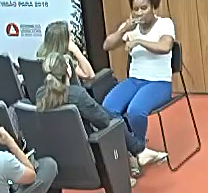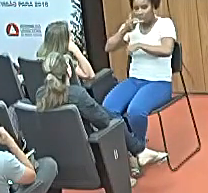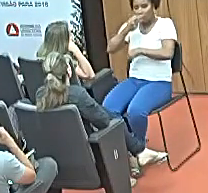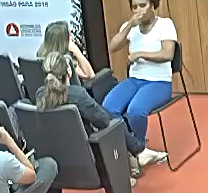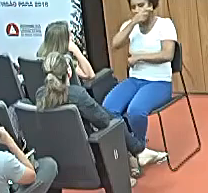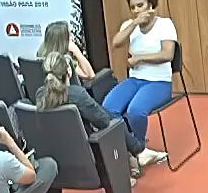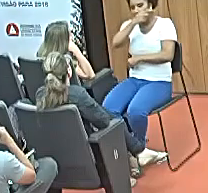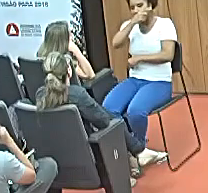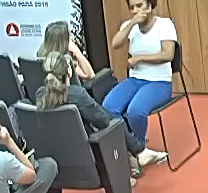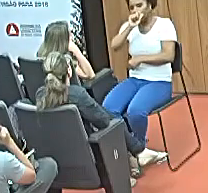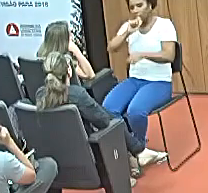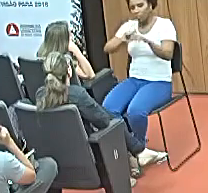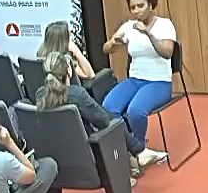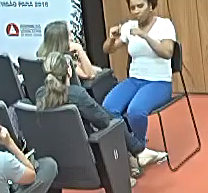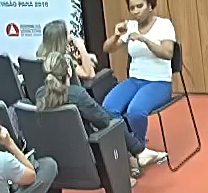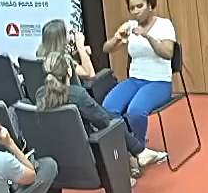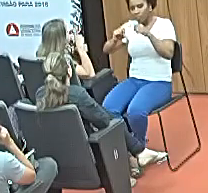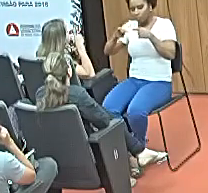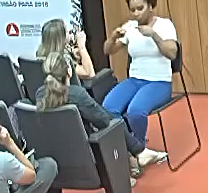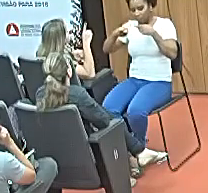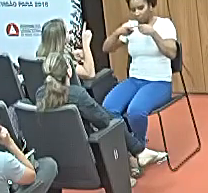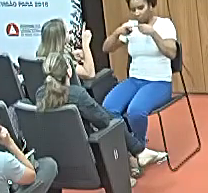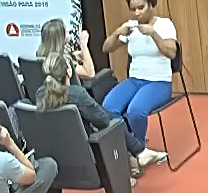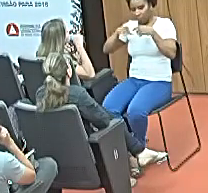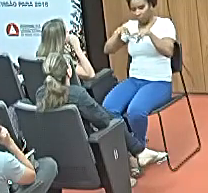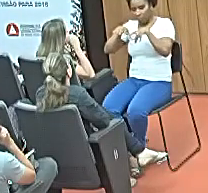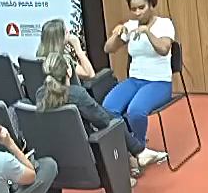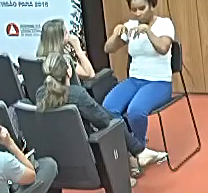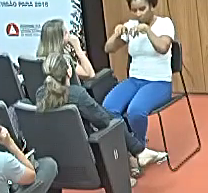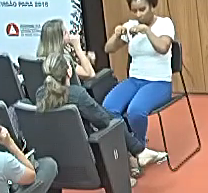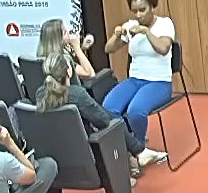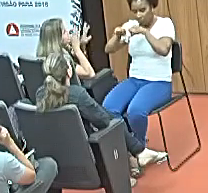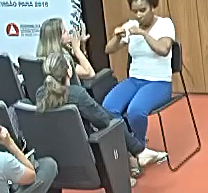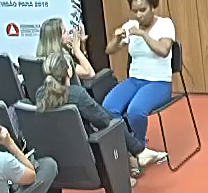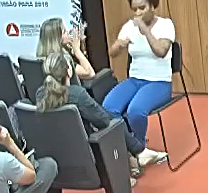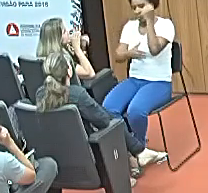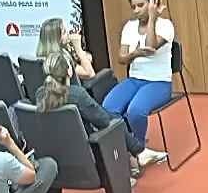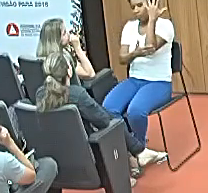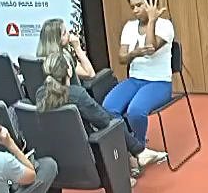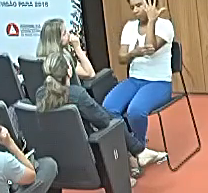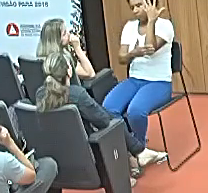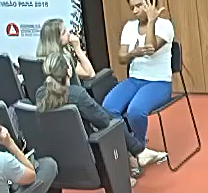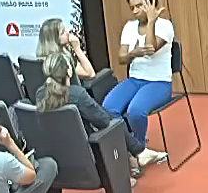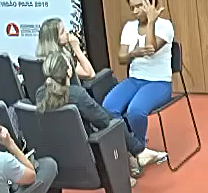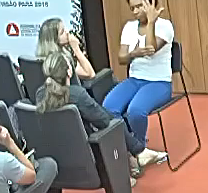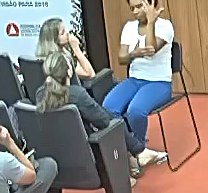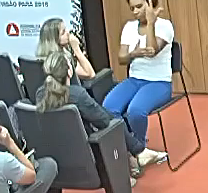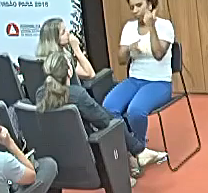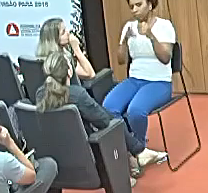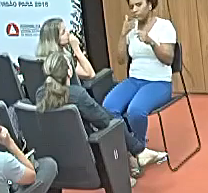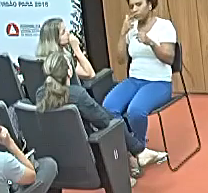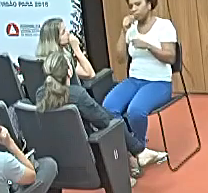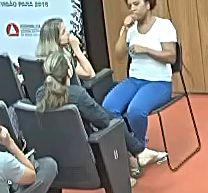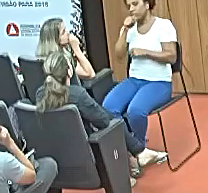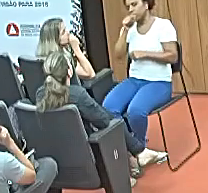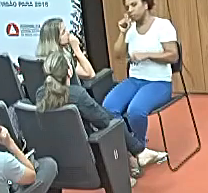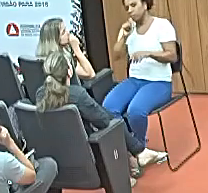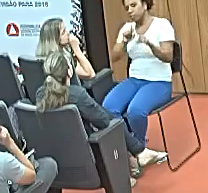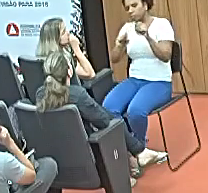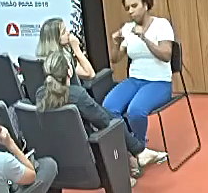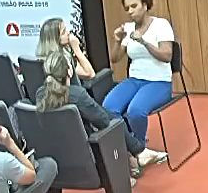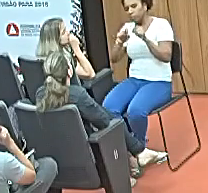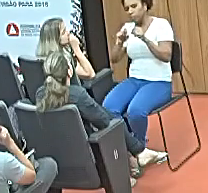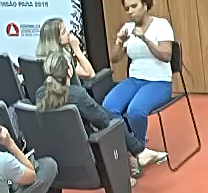doutor em demografia pela ufmg e mestre em gerontologia pela puc são paulo especialista em redes de atenção à saúde e